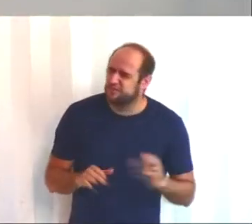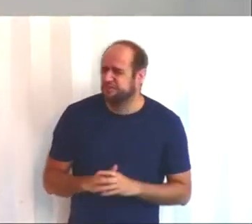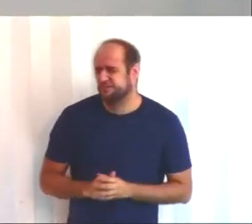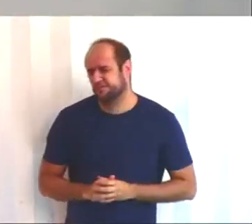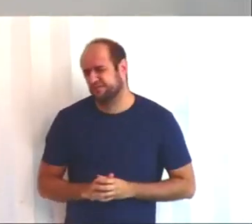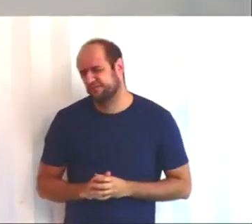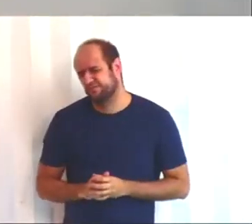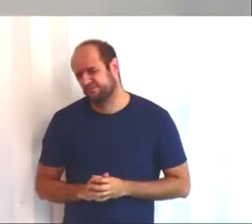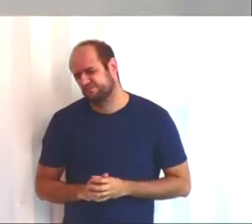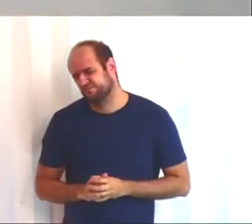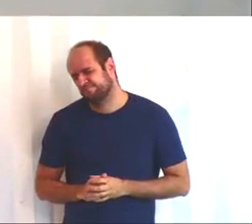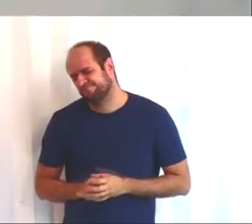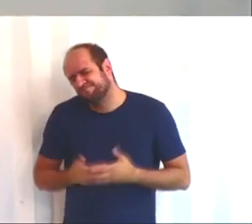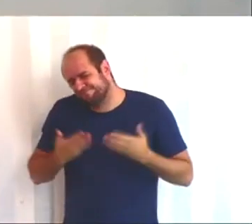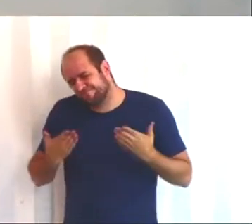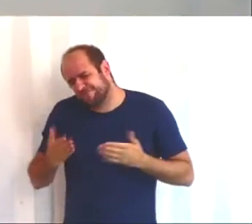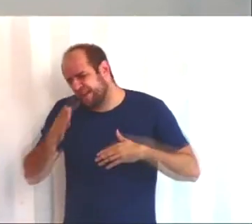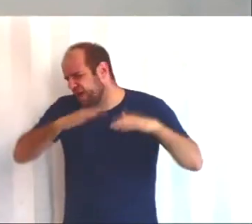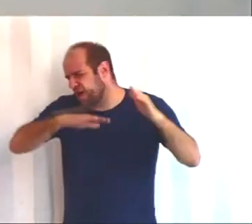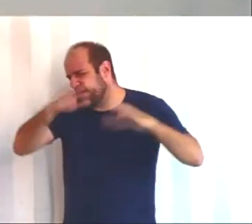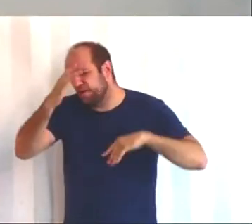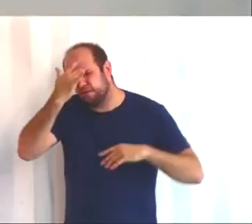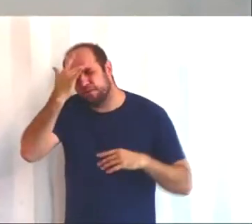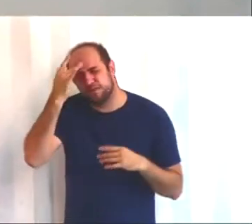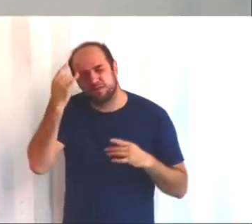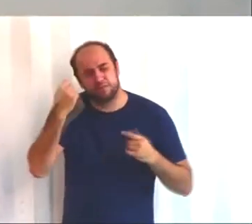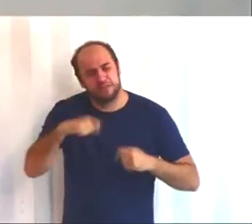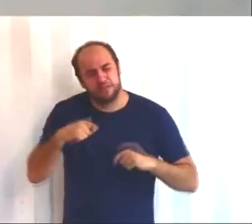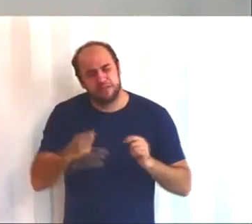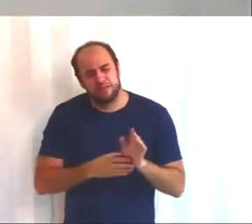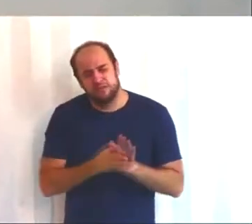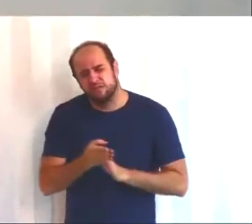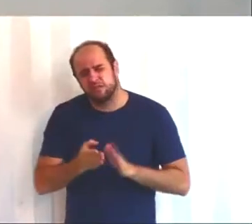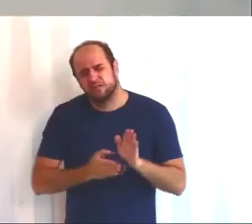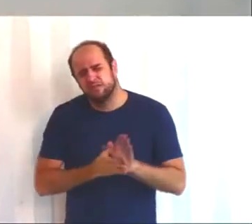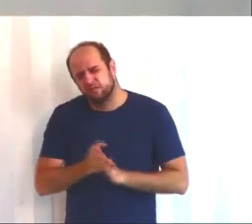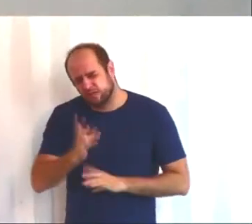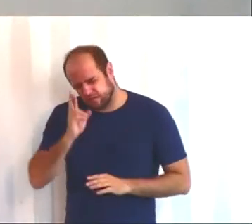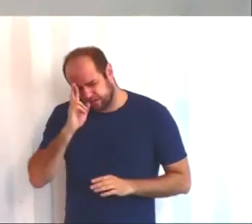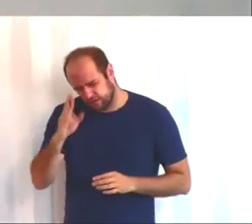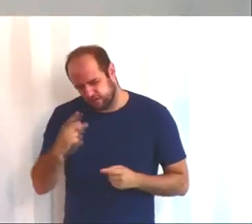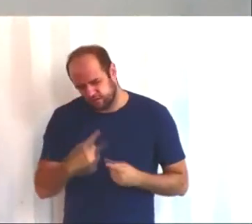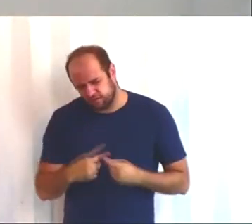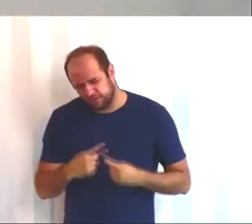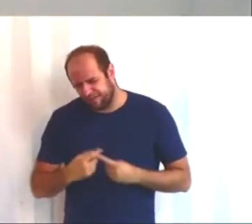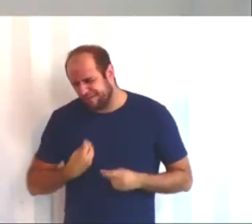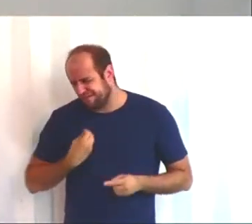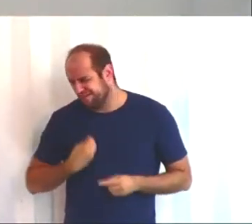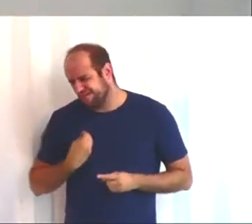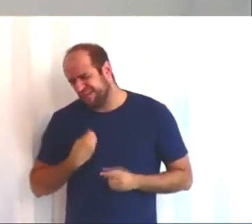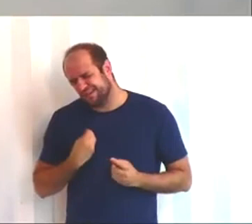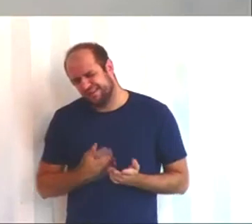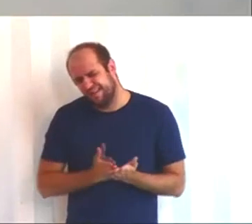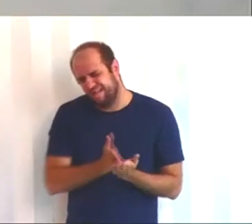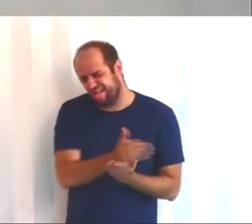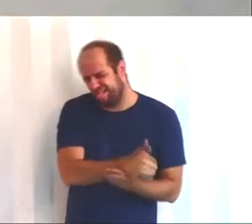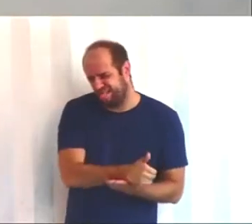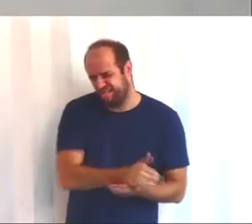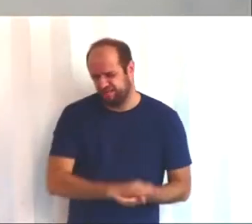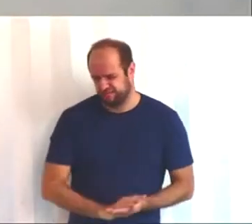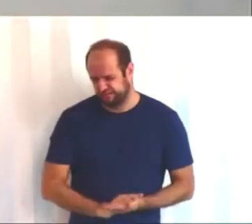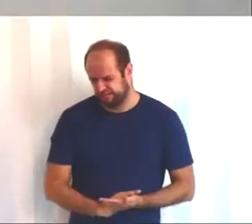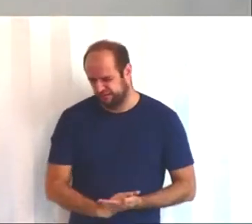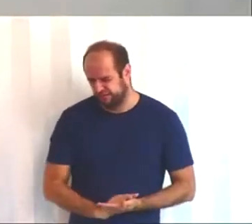de nós estejam necessitando do consolo que vem do Senhor por conta da vida que tem levado. Senhor